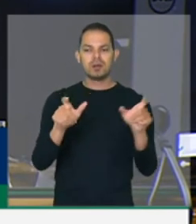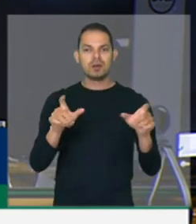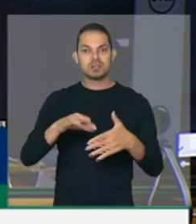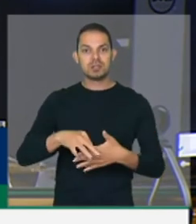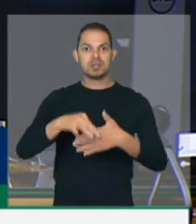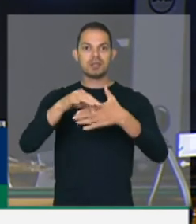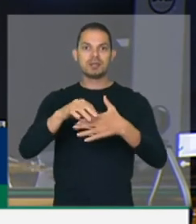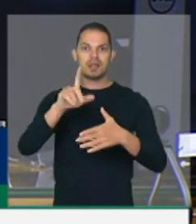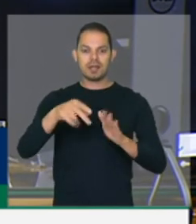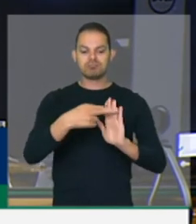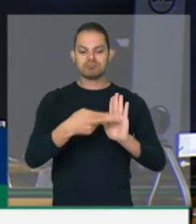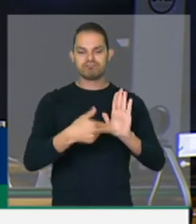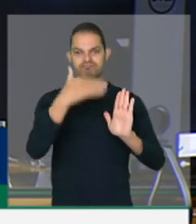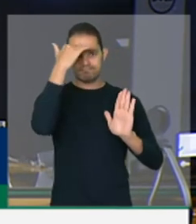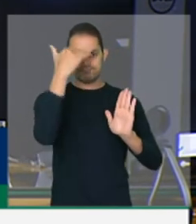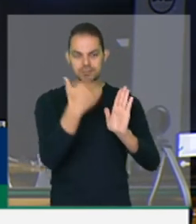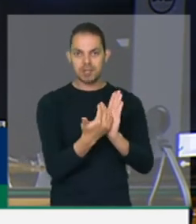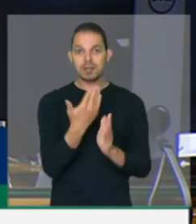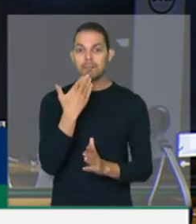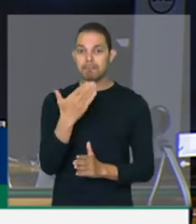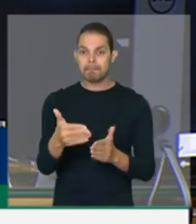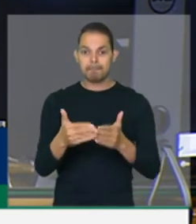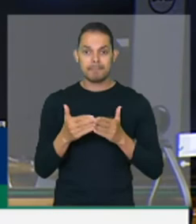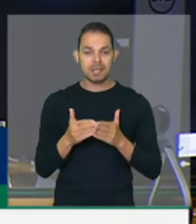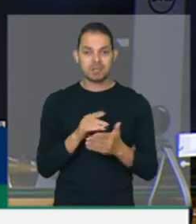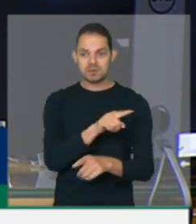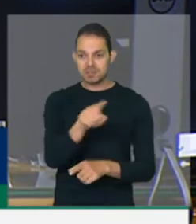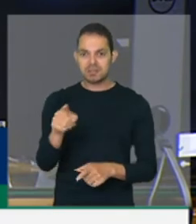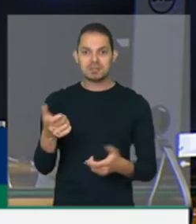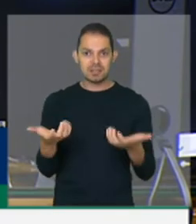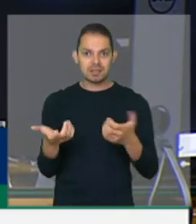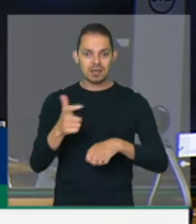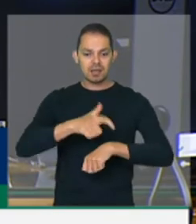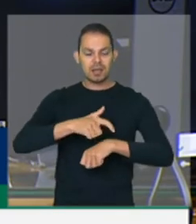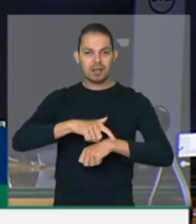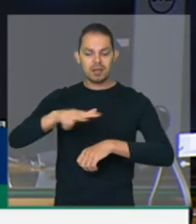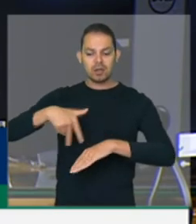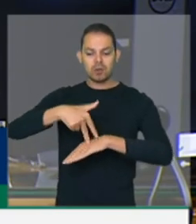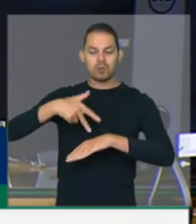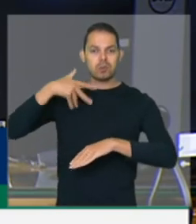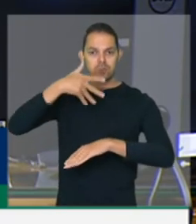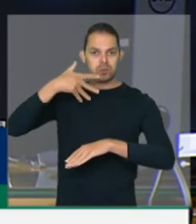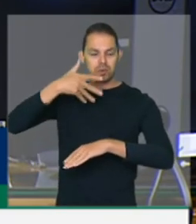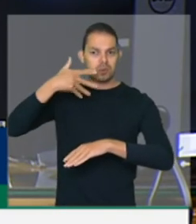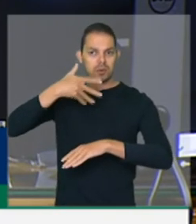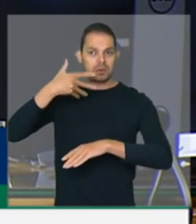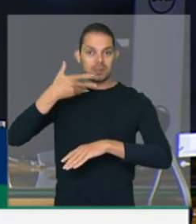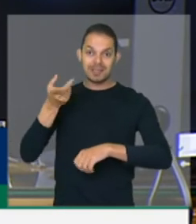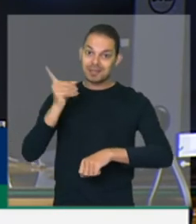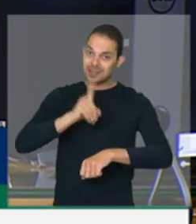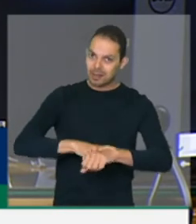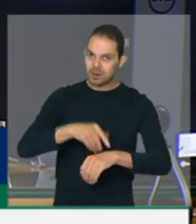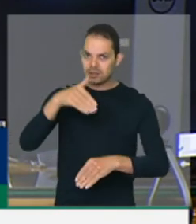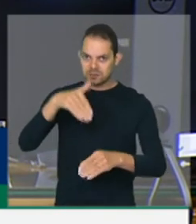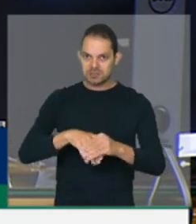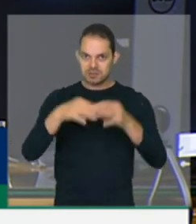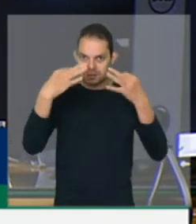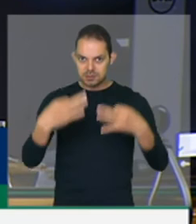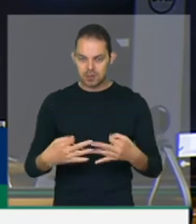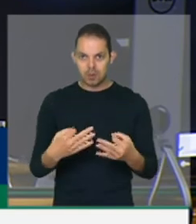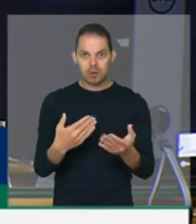regimental. Faço um apelo aos que querem usar do tempo para que esse tempo seja usado, pelo menos na hora da votação.